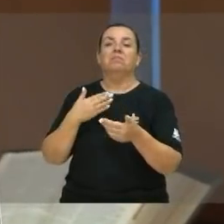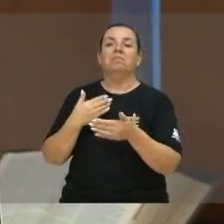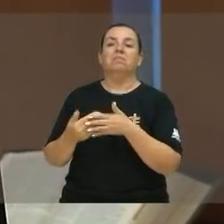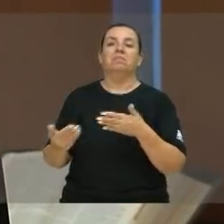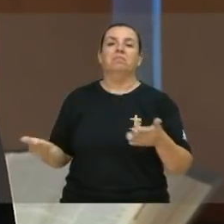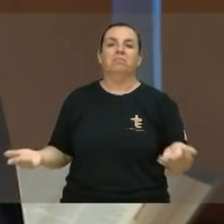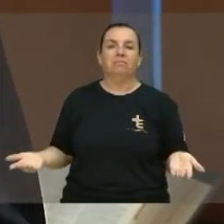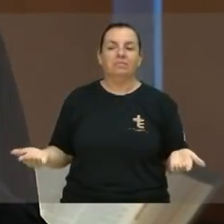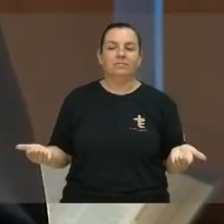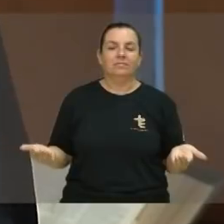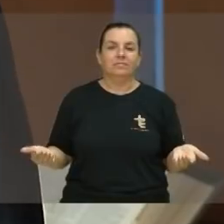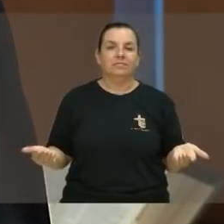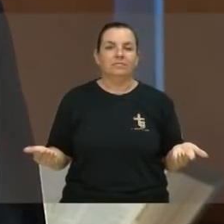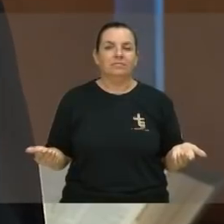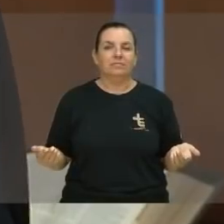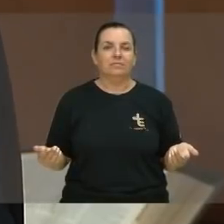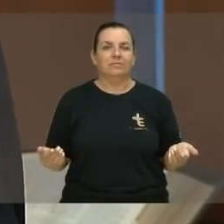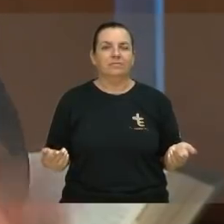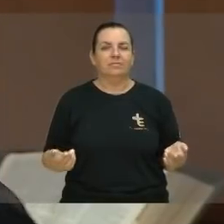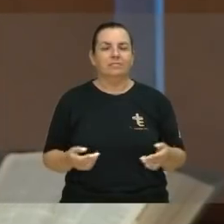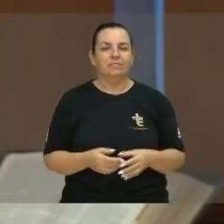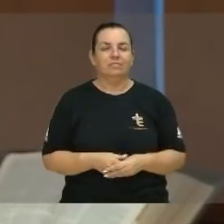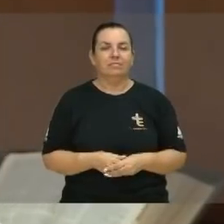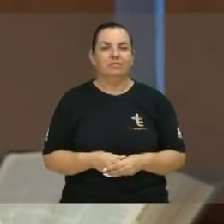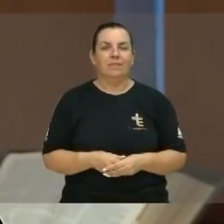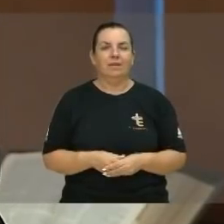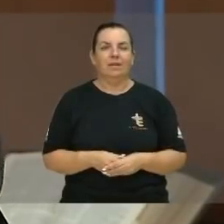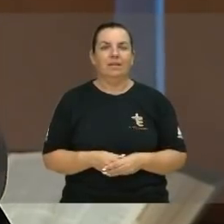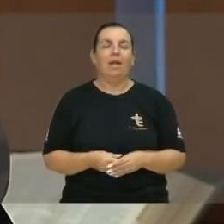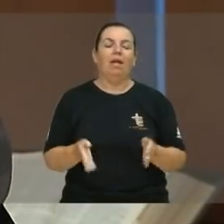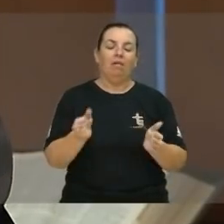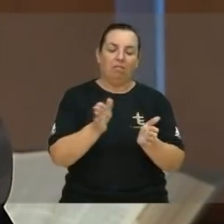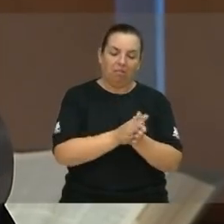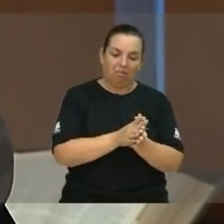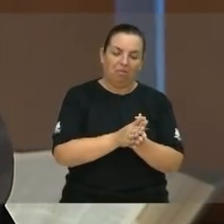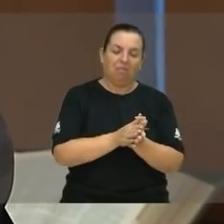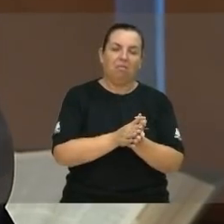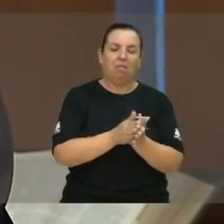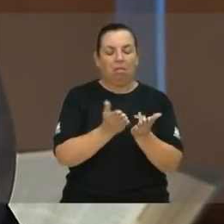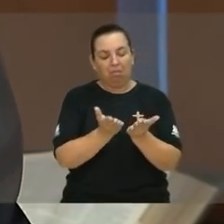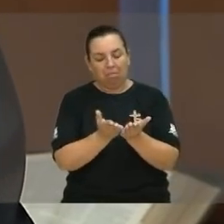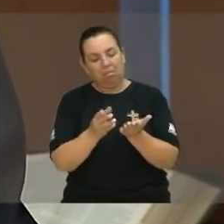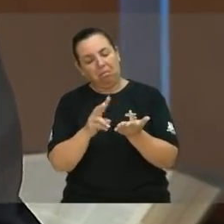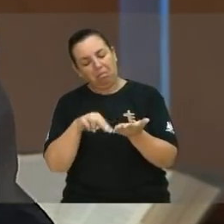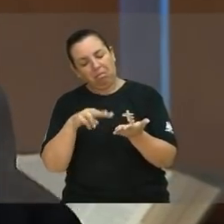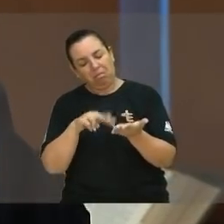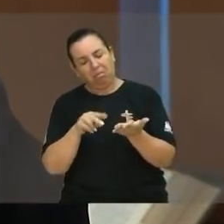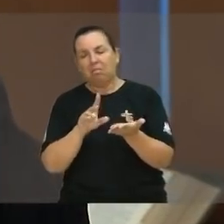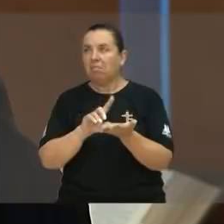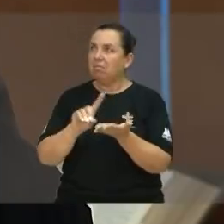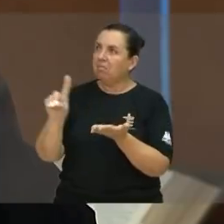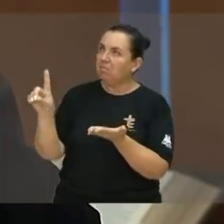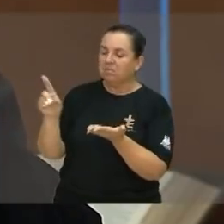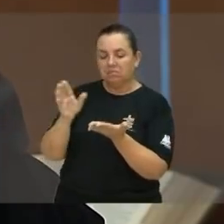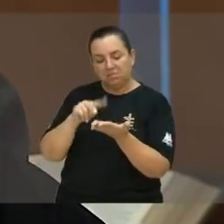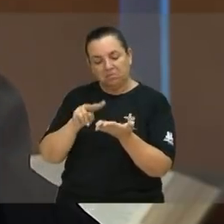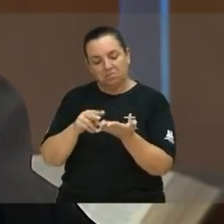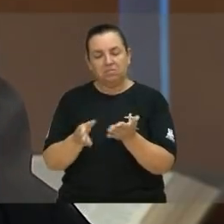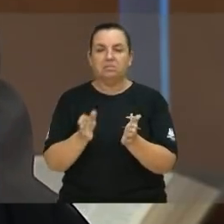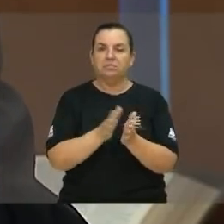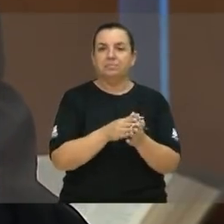para reler admirar a outra vez e outra vez fechar a palavra o livro é o é